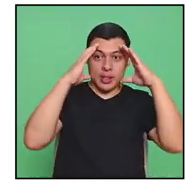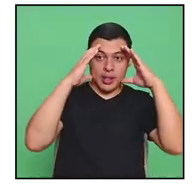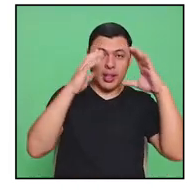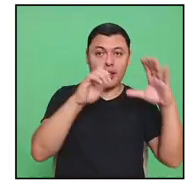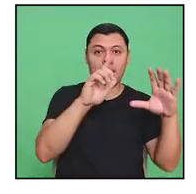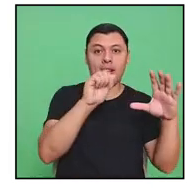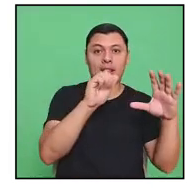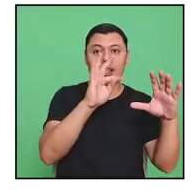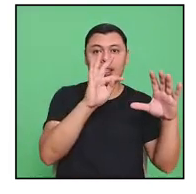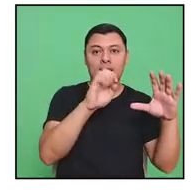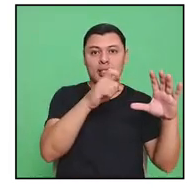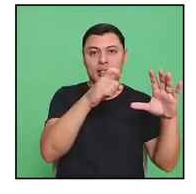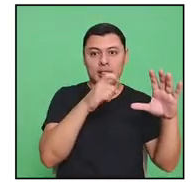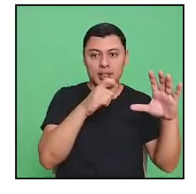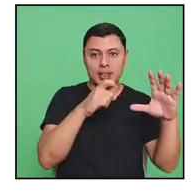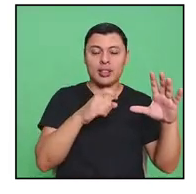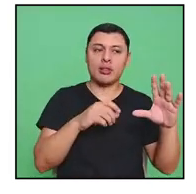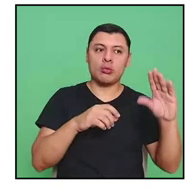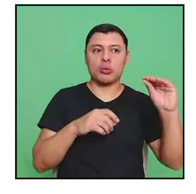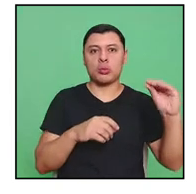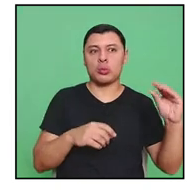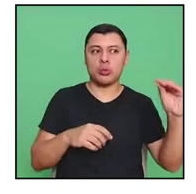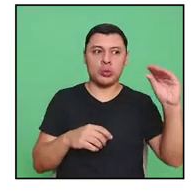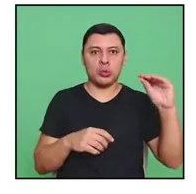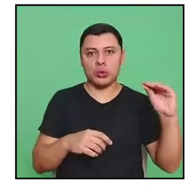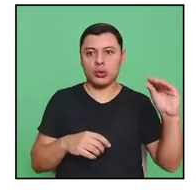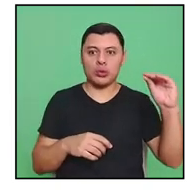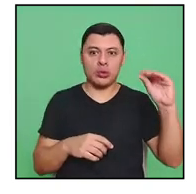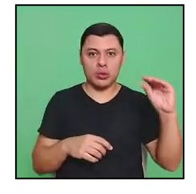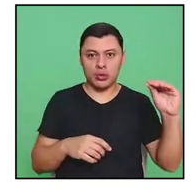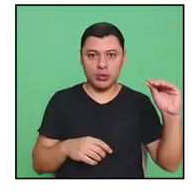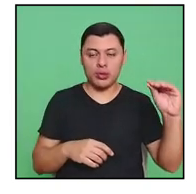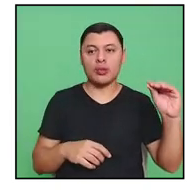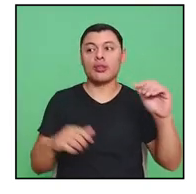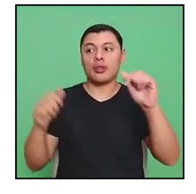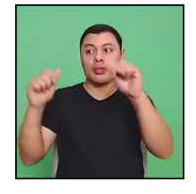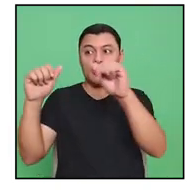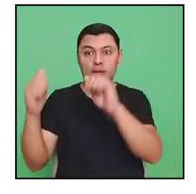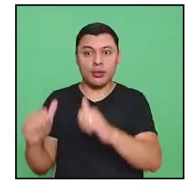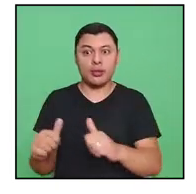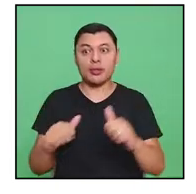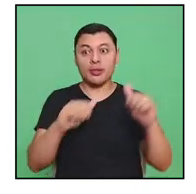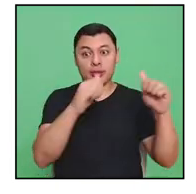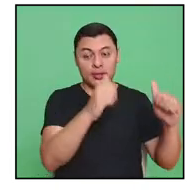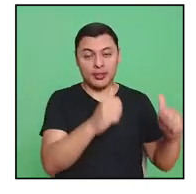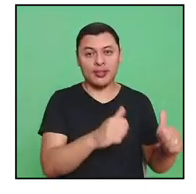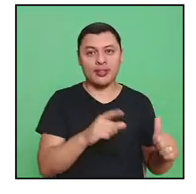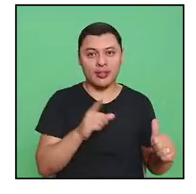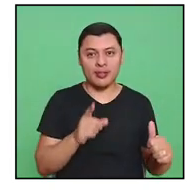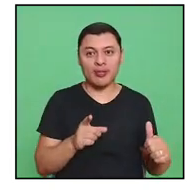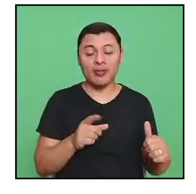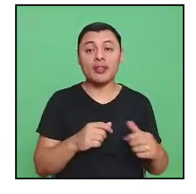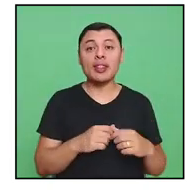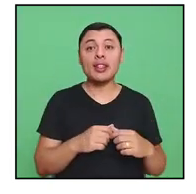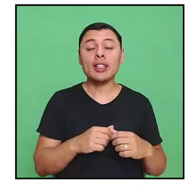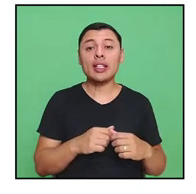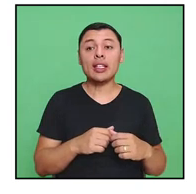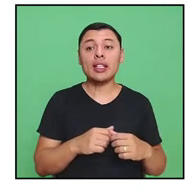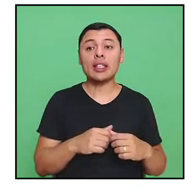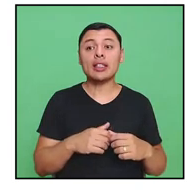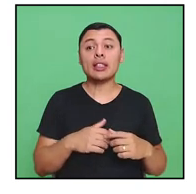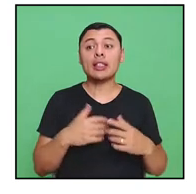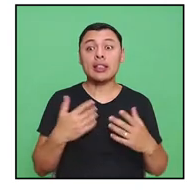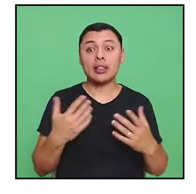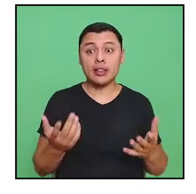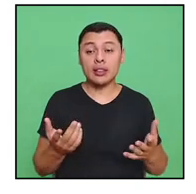Arduino, ou seja, com movimento, ele construiu essas duas personas que interpretavam esse texto, né? Então, e é